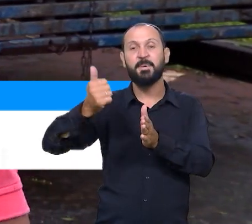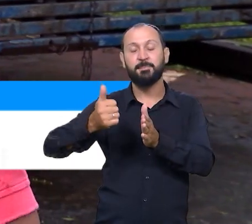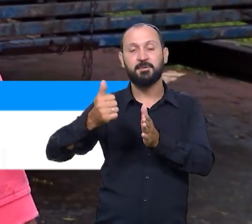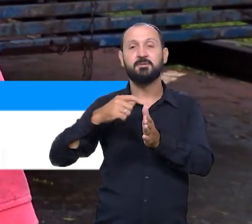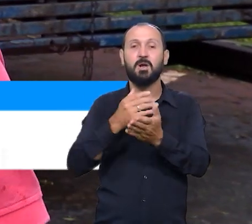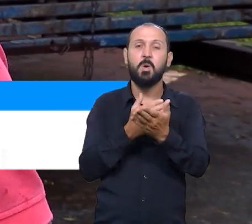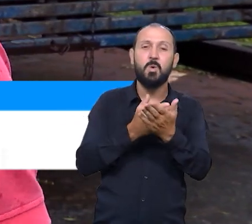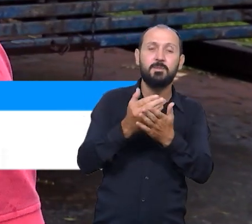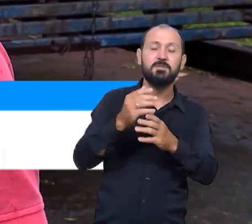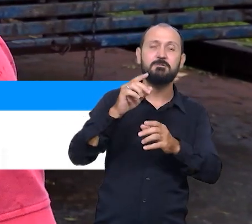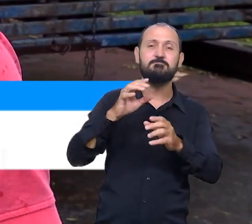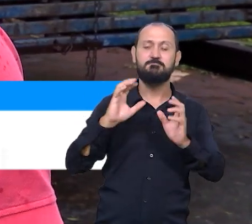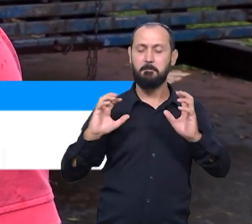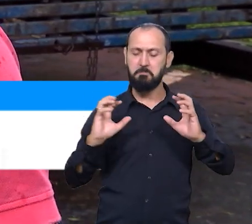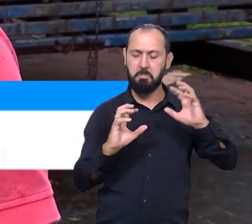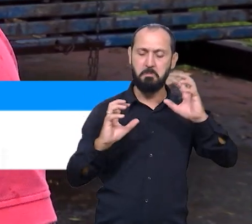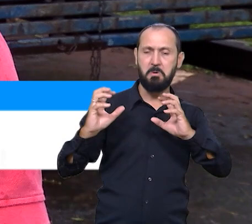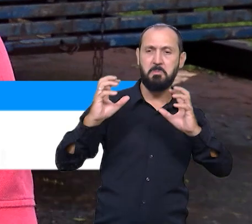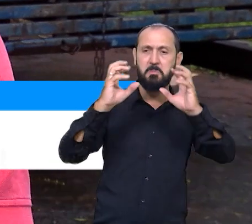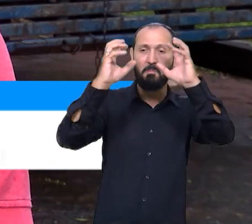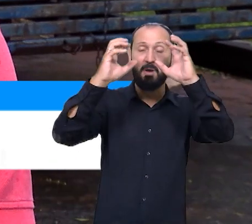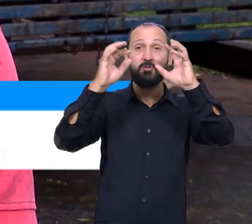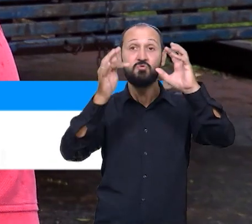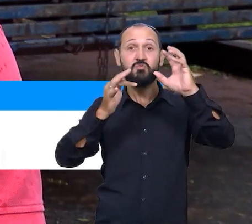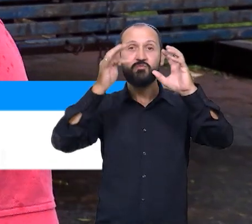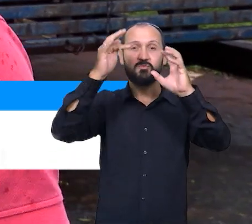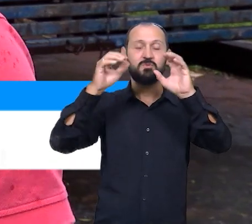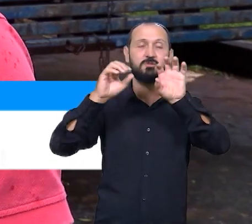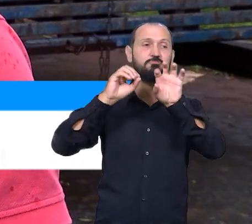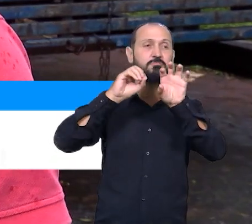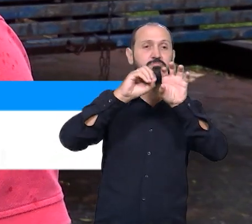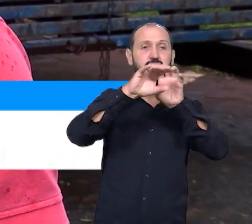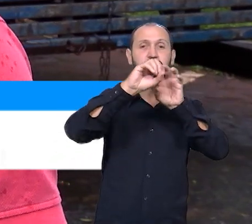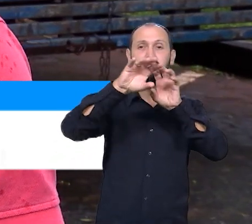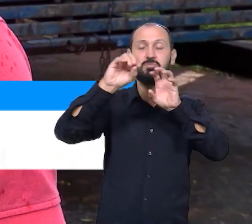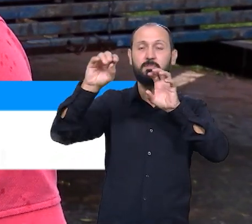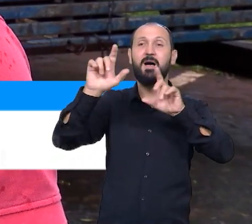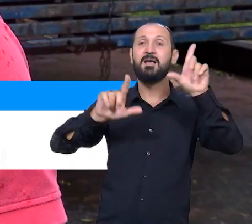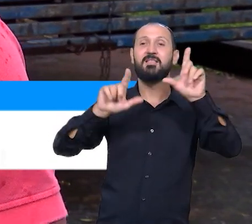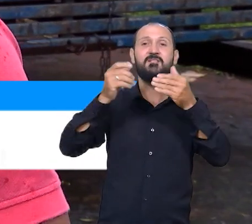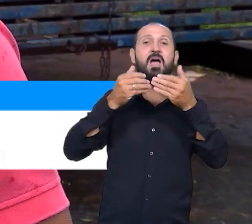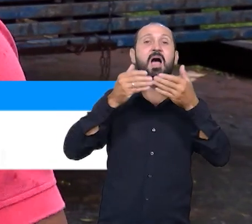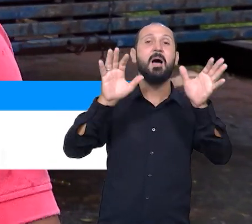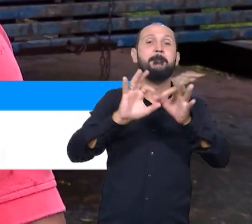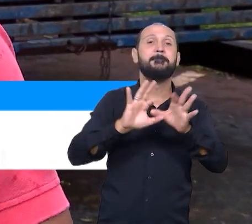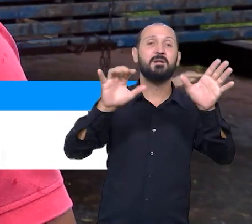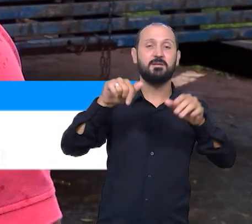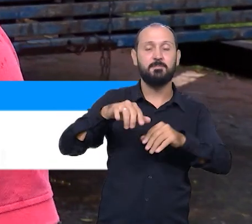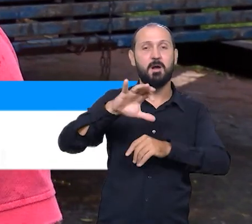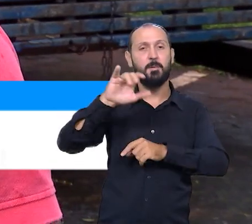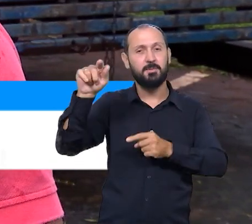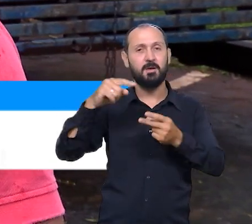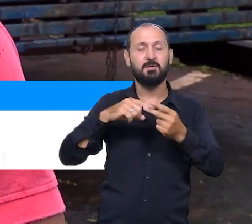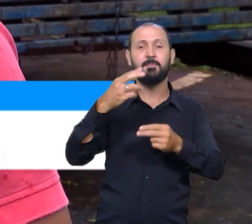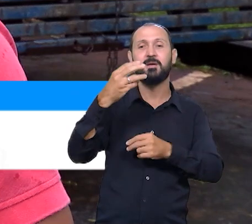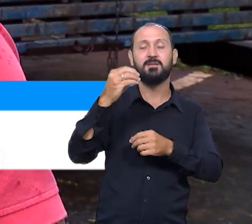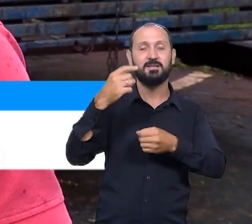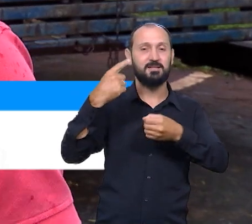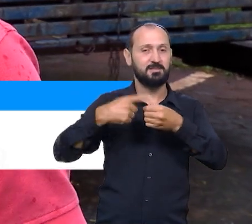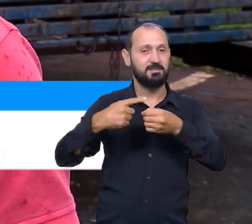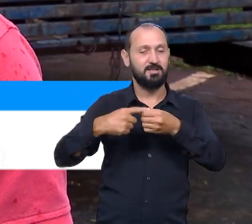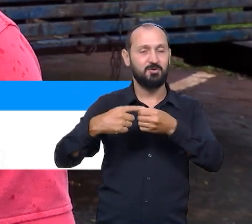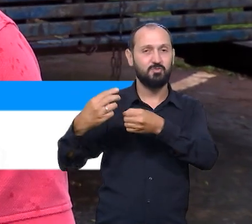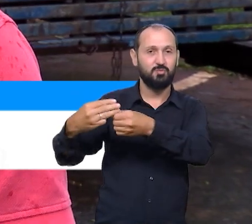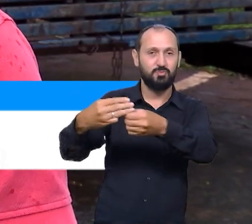etapa que vai estar abrigando aí todos os equipamentos para logo a gente estar em funcionamento com a TV aberta aqui para a capital